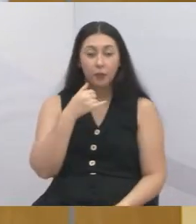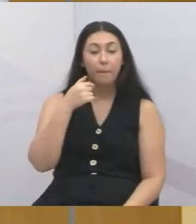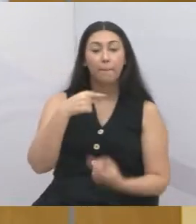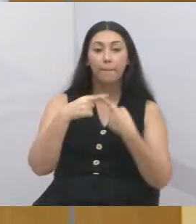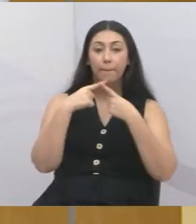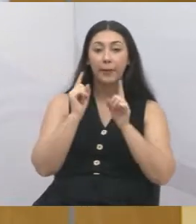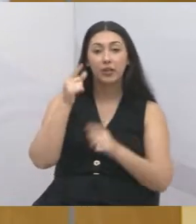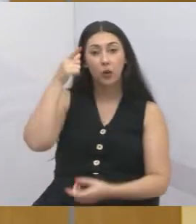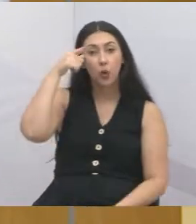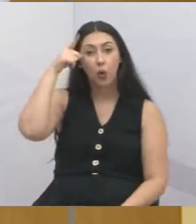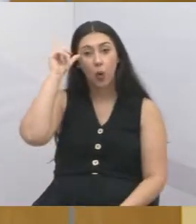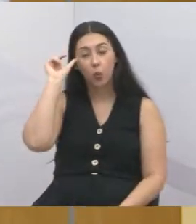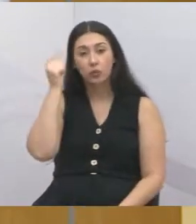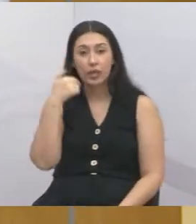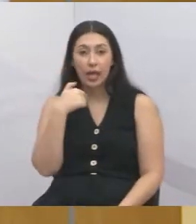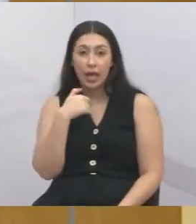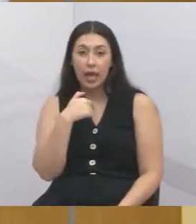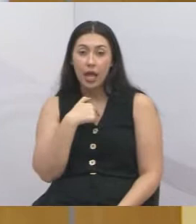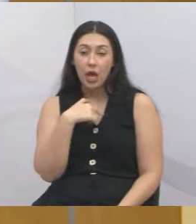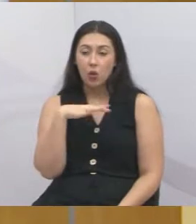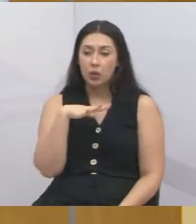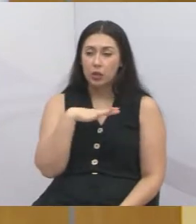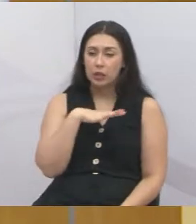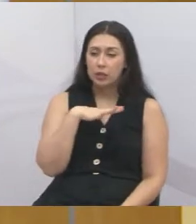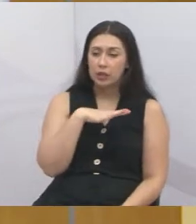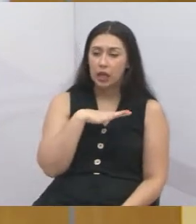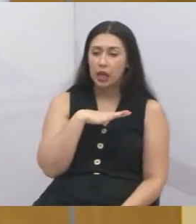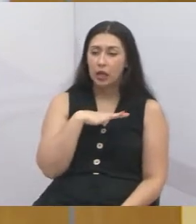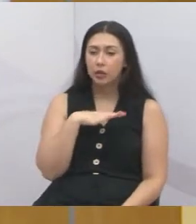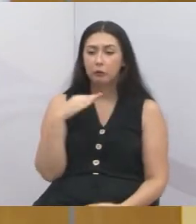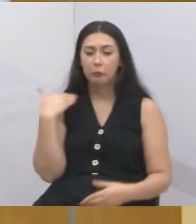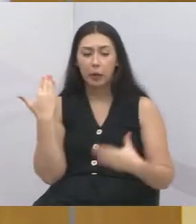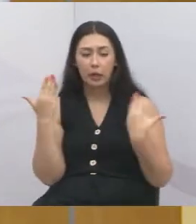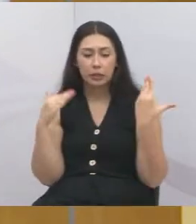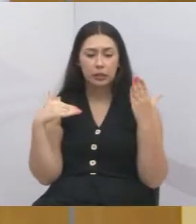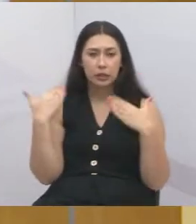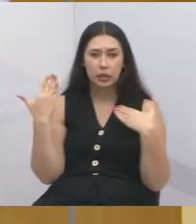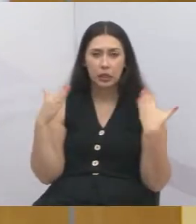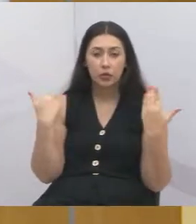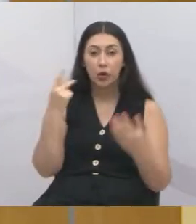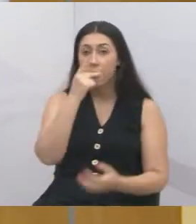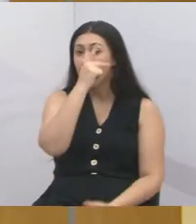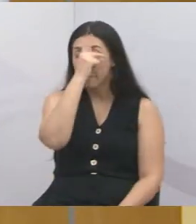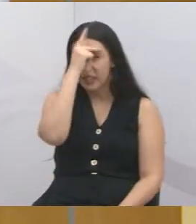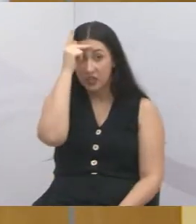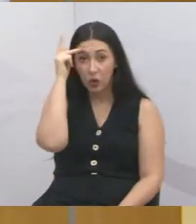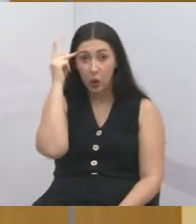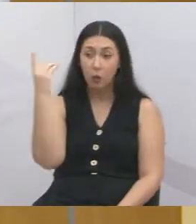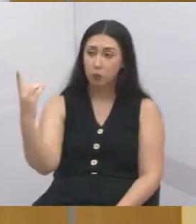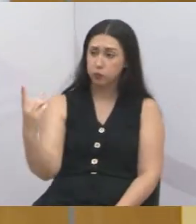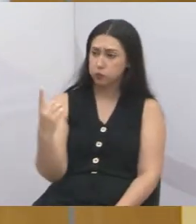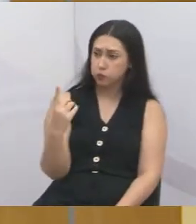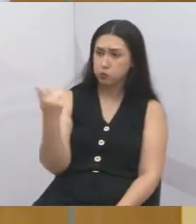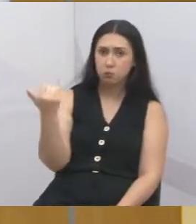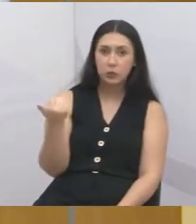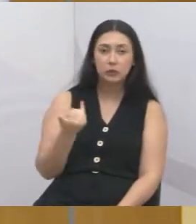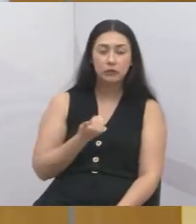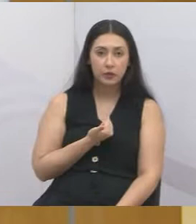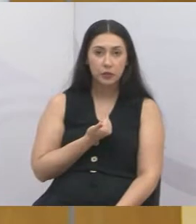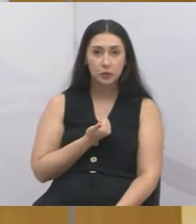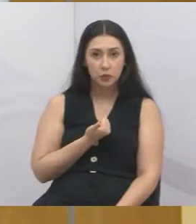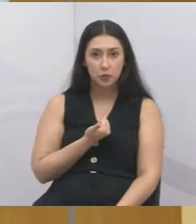estava na região central e fui abordado por usuários do transporte público coletivo